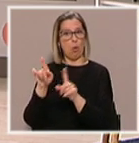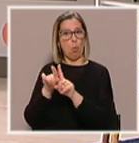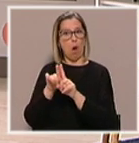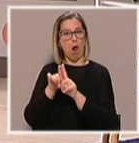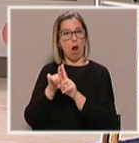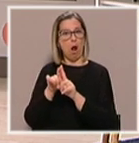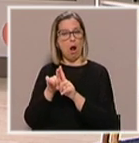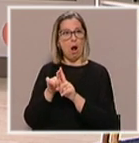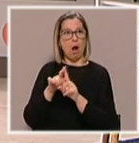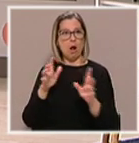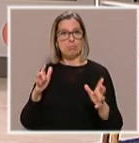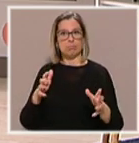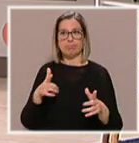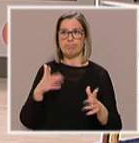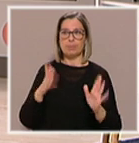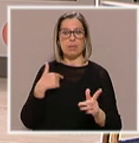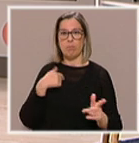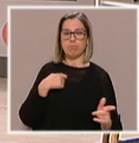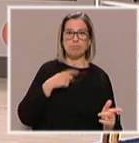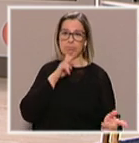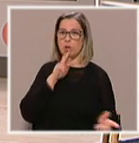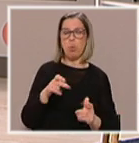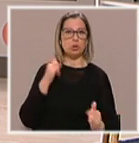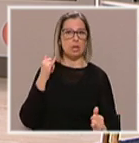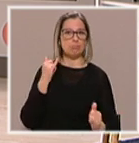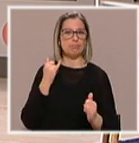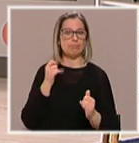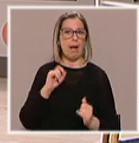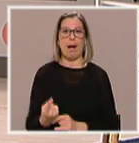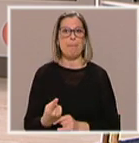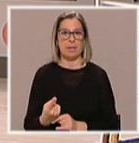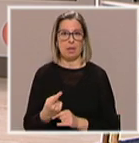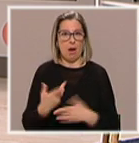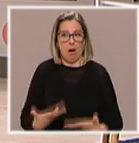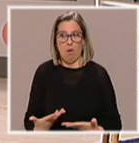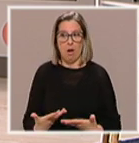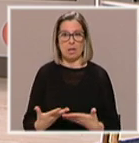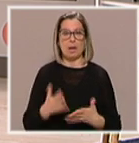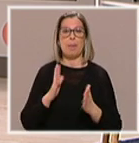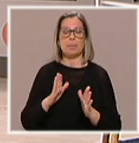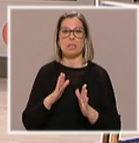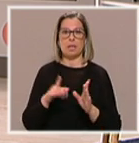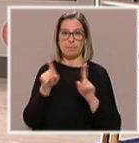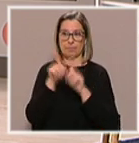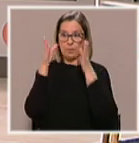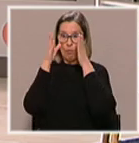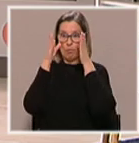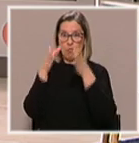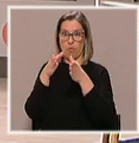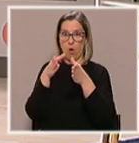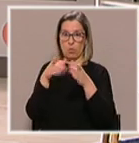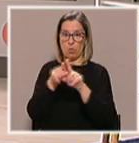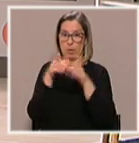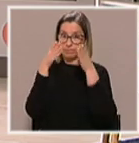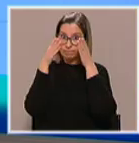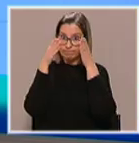de reações rápidas, nós temos que ter duas condições obrigatórias. Temos que ter foco, para quê? Para aumentar